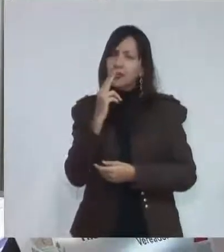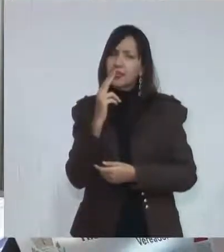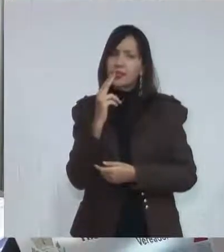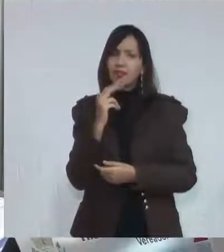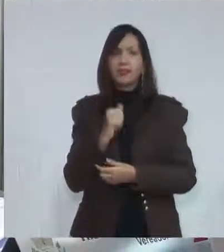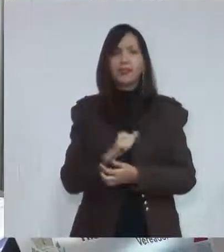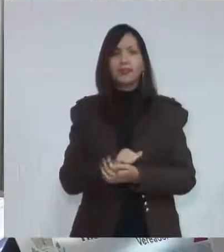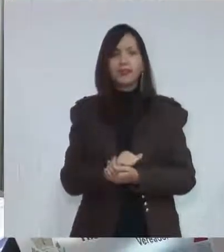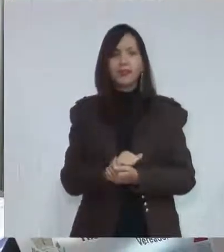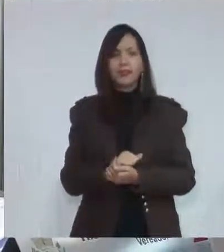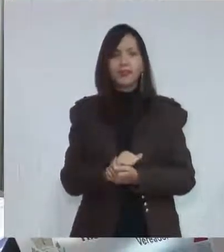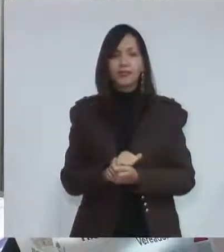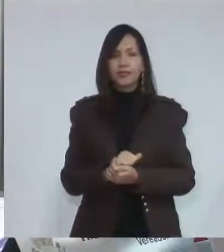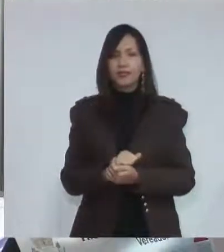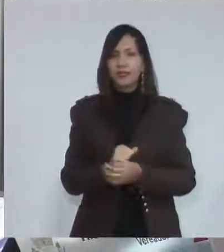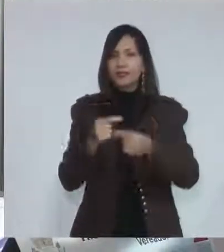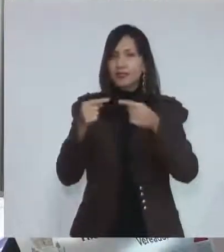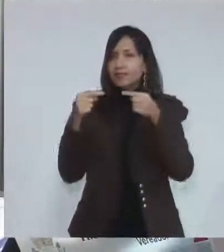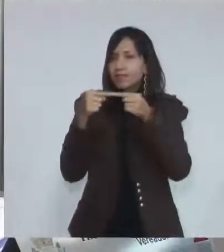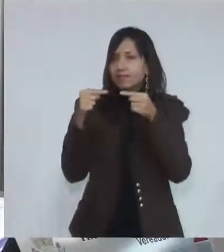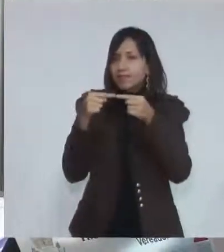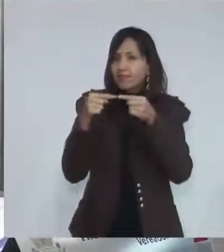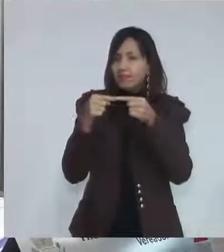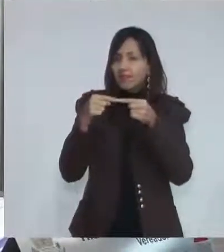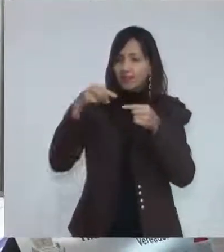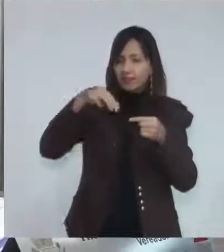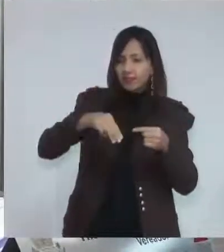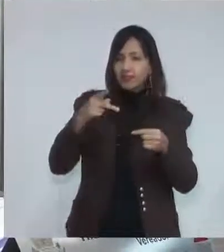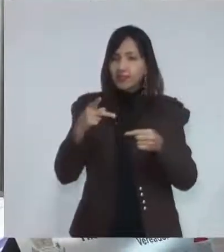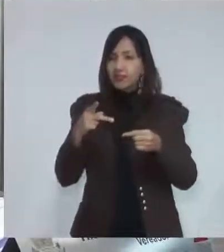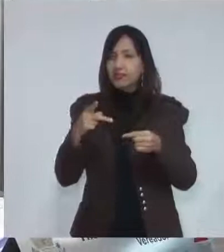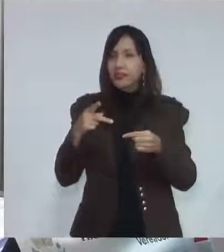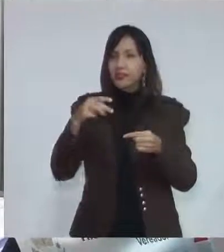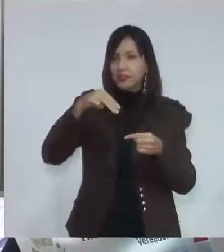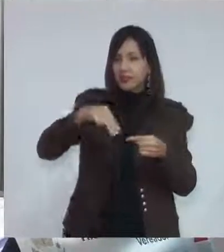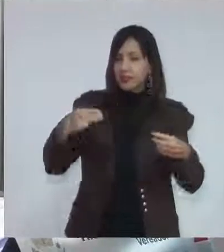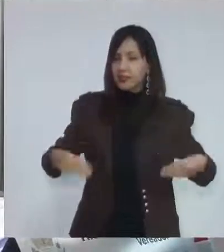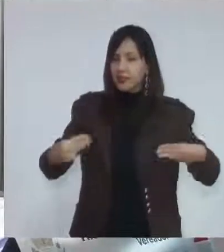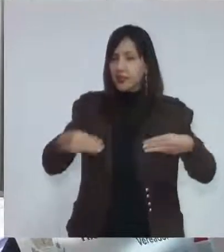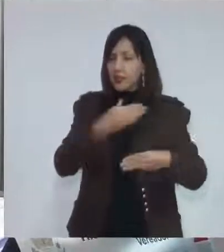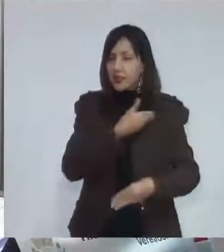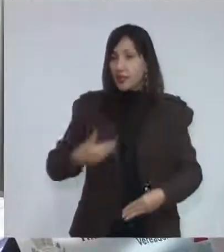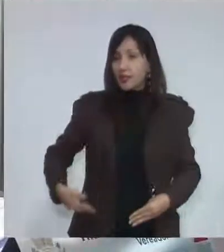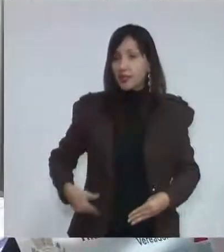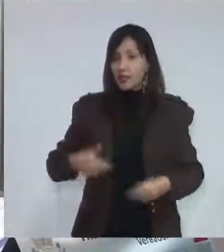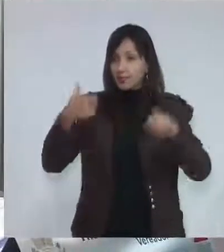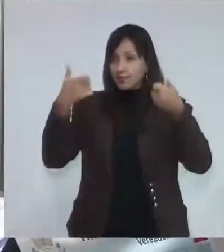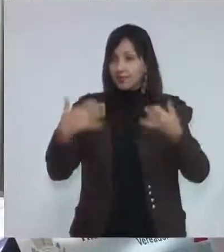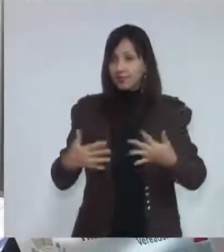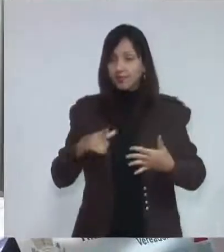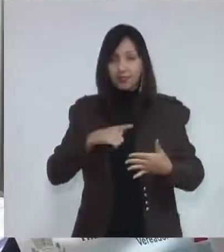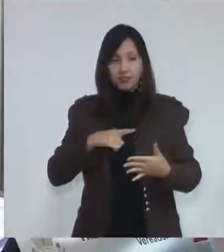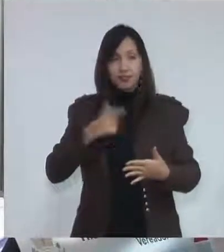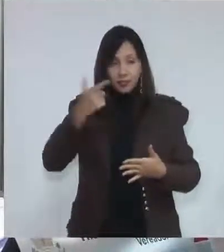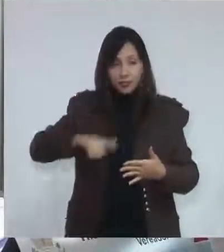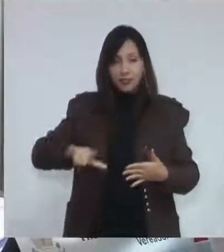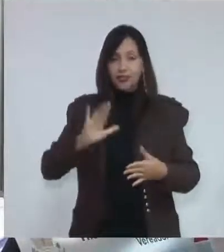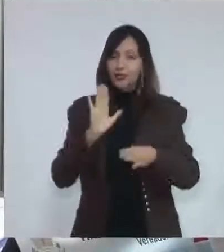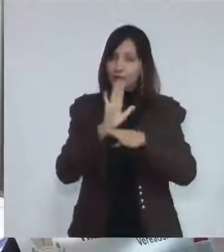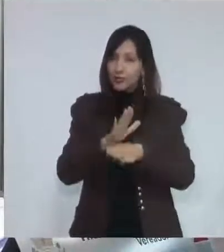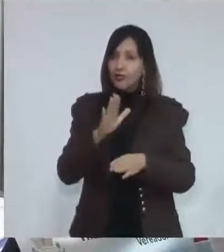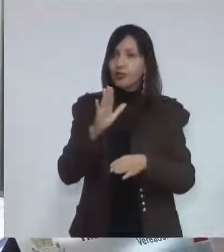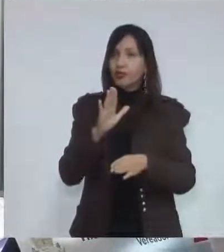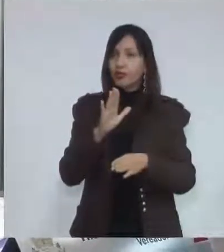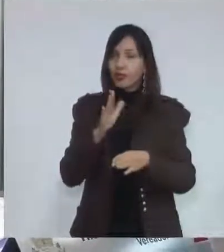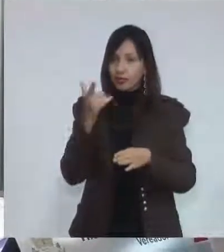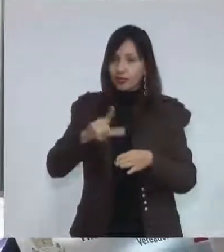bastante compatível com o que o MP disse, Ministério Público. E só faço aqui, já disse, vou votar favoravelmente, mas faço